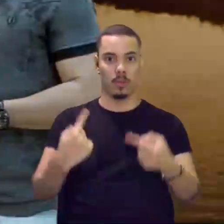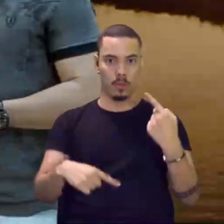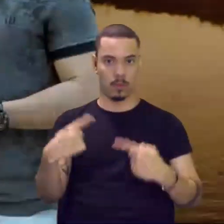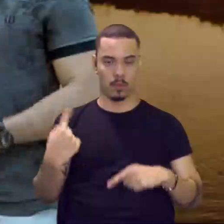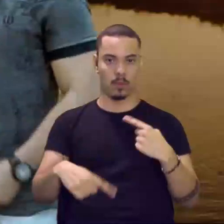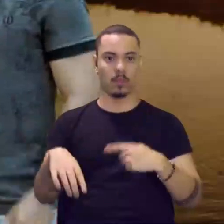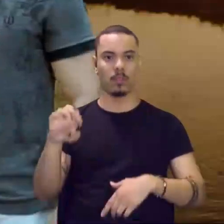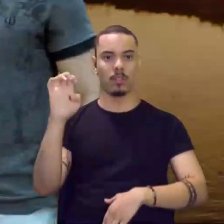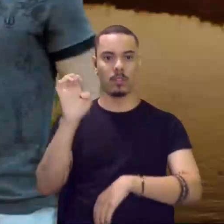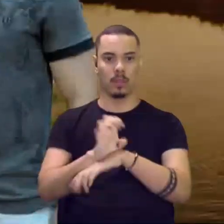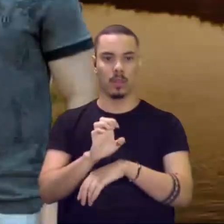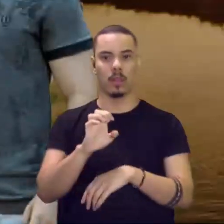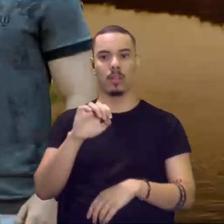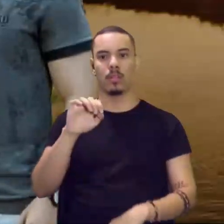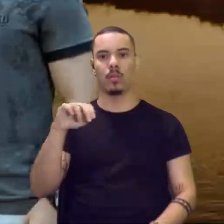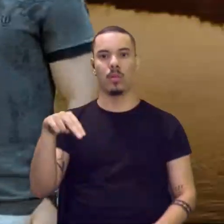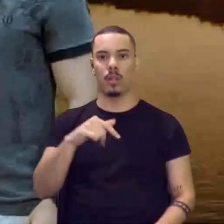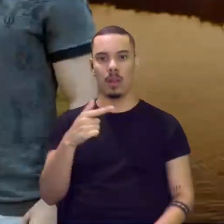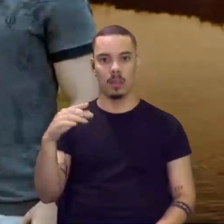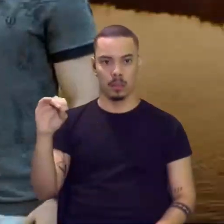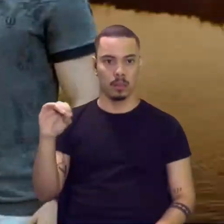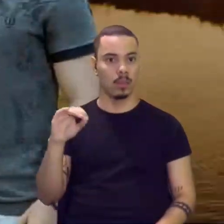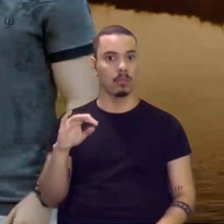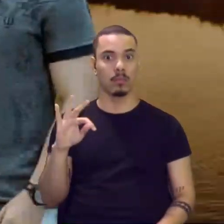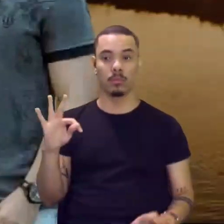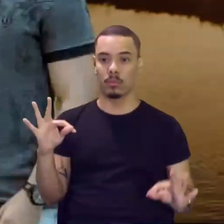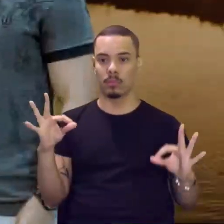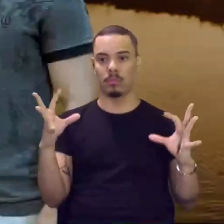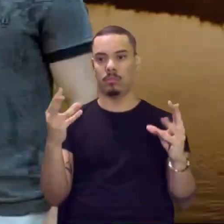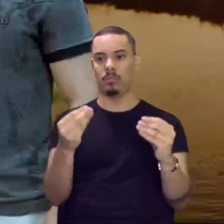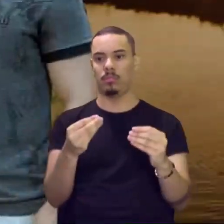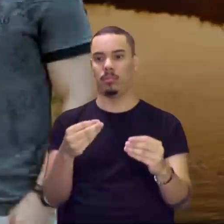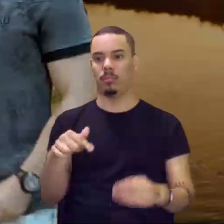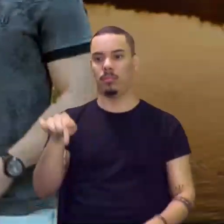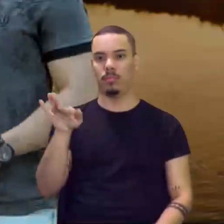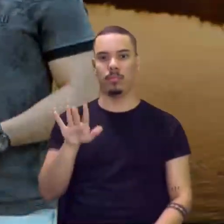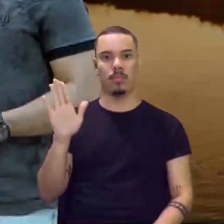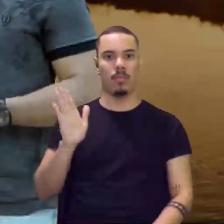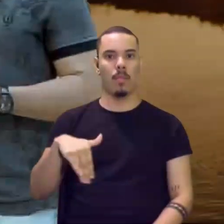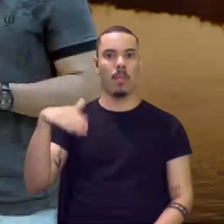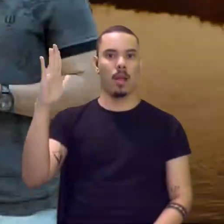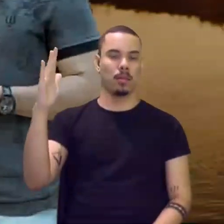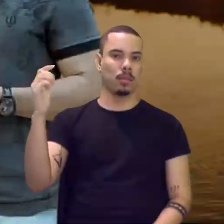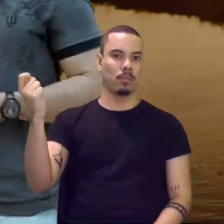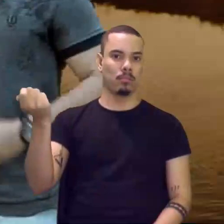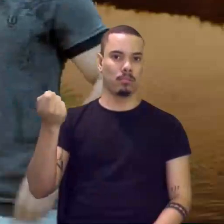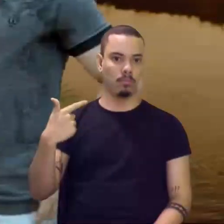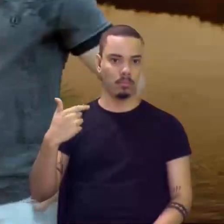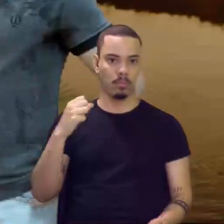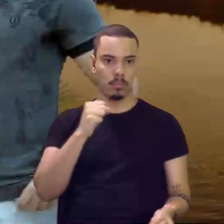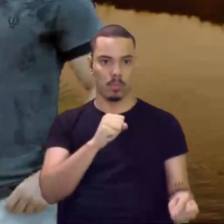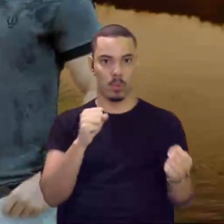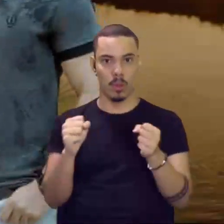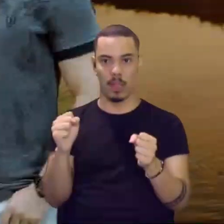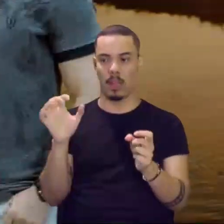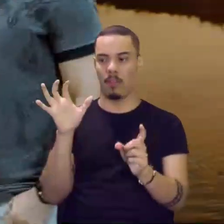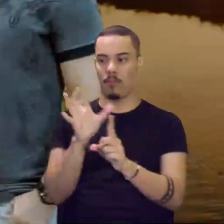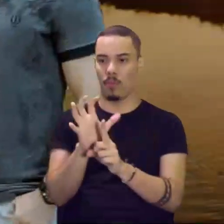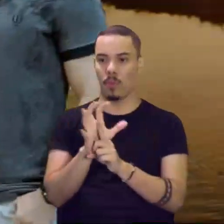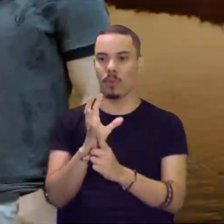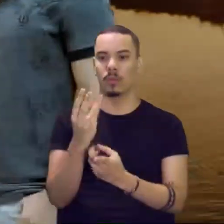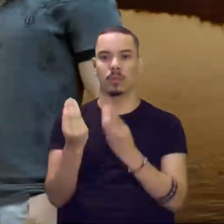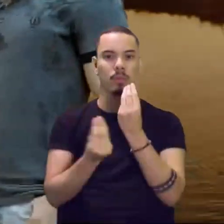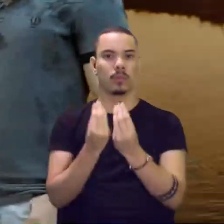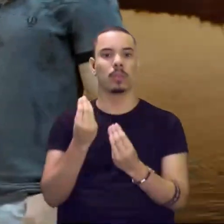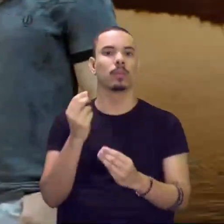estados, nações, eles fazem esse jogo de quem é o mais poderoso, quem tem influência naquela área e como que